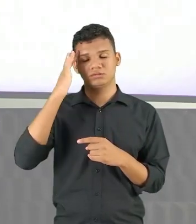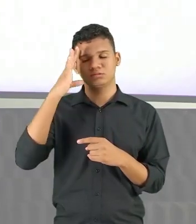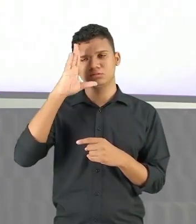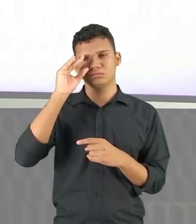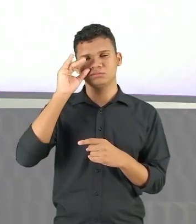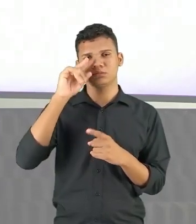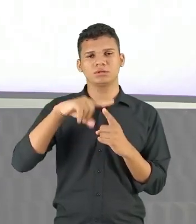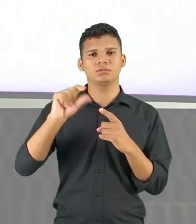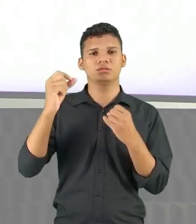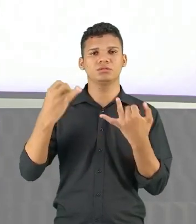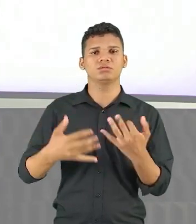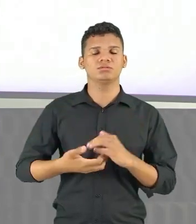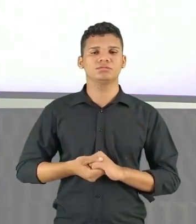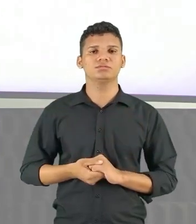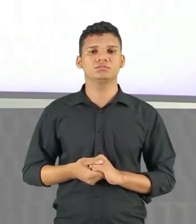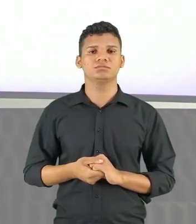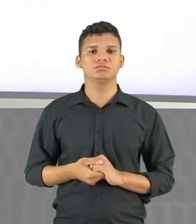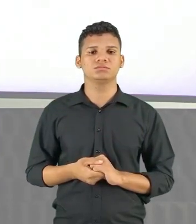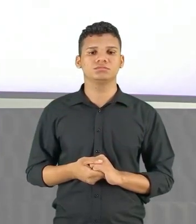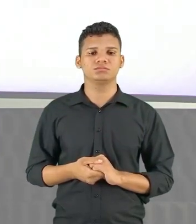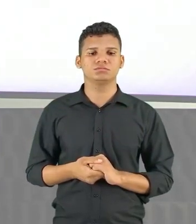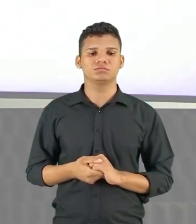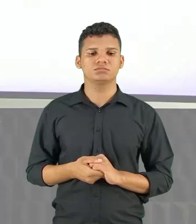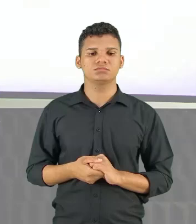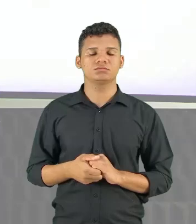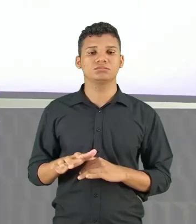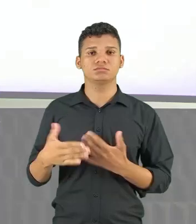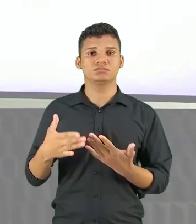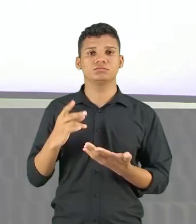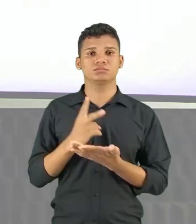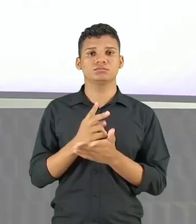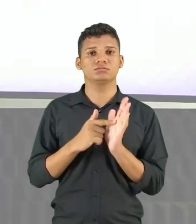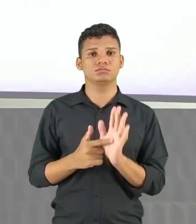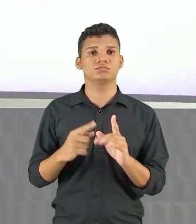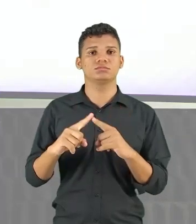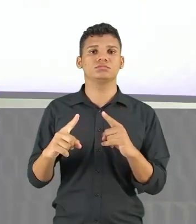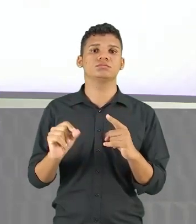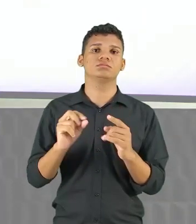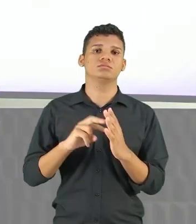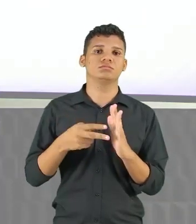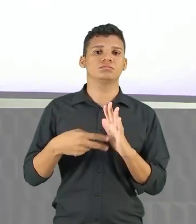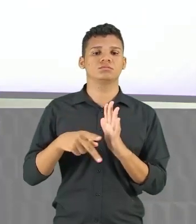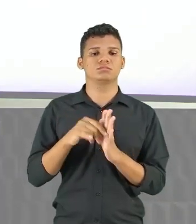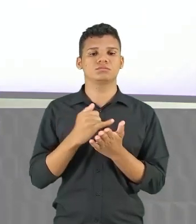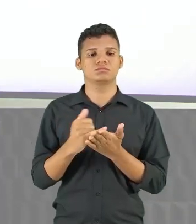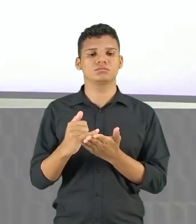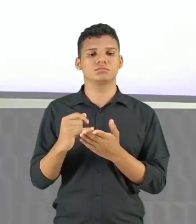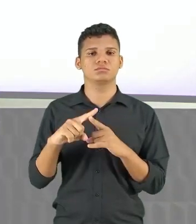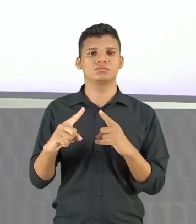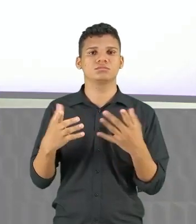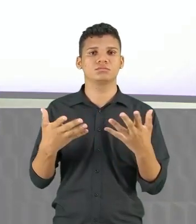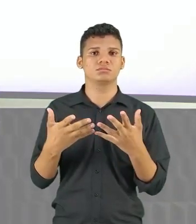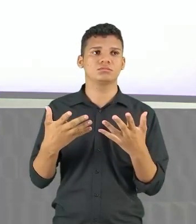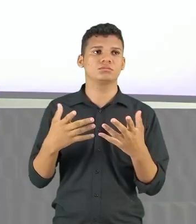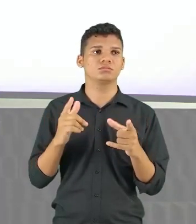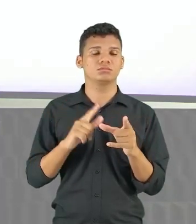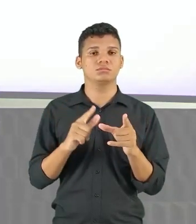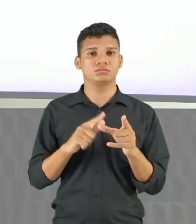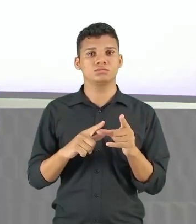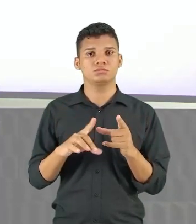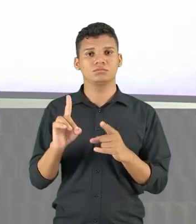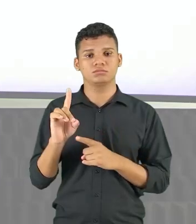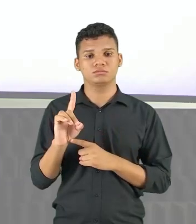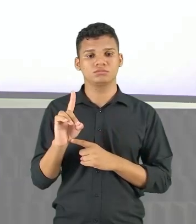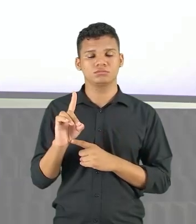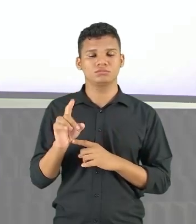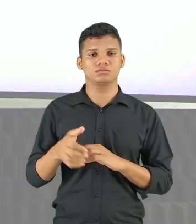maneira de falar pelo avesso. Então aqui é a única alternativa que apresenta essa questão de introdução e o nosso gabarito é o quê? Letra